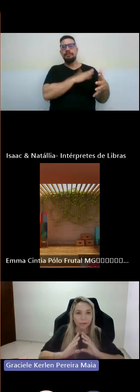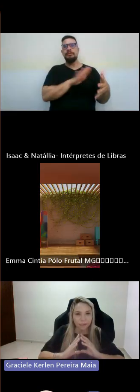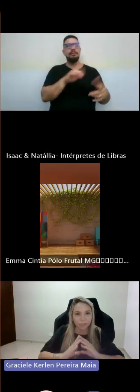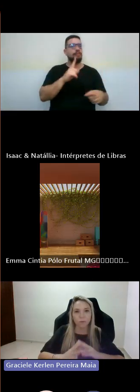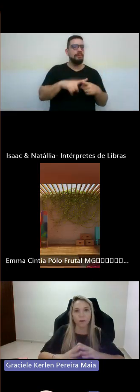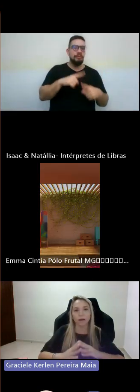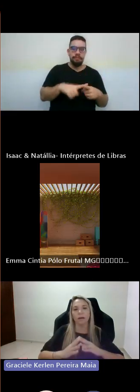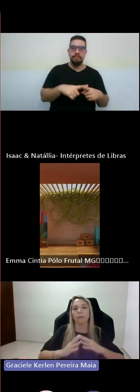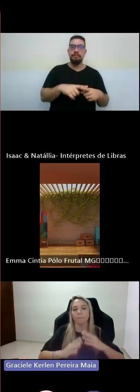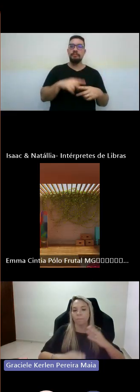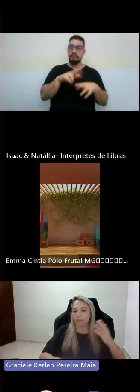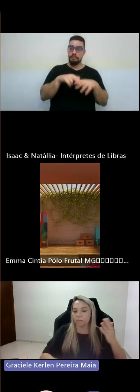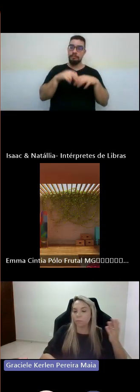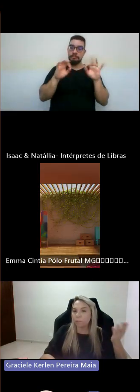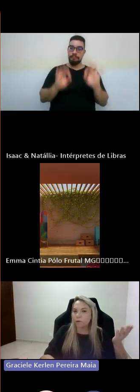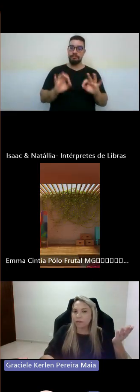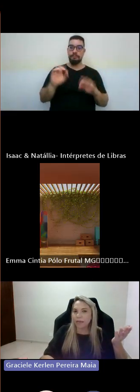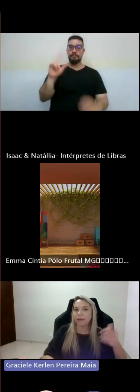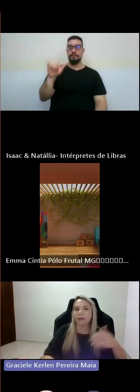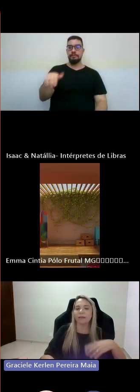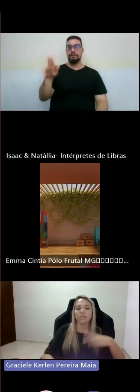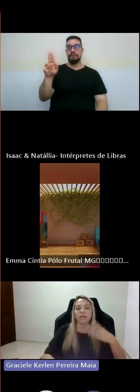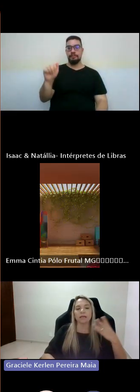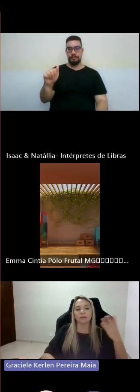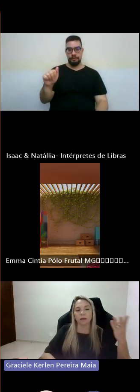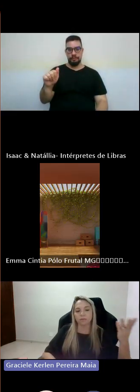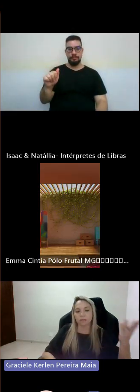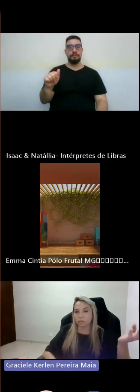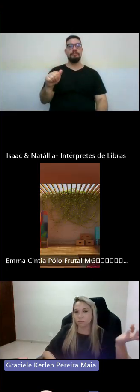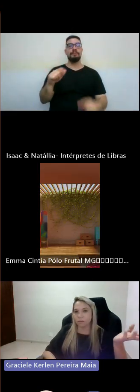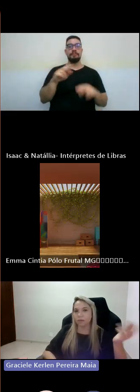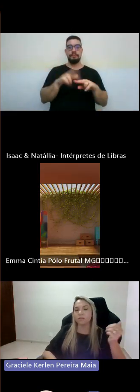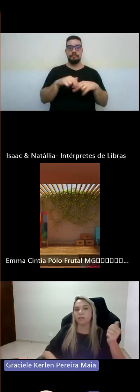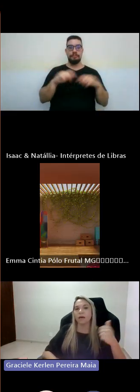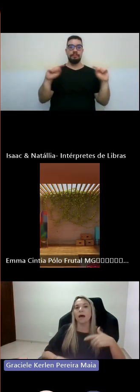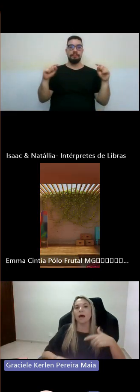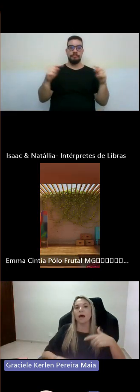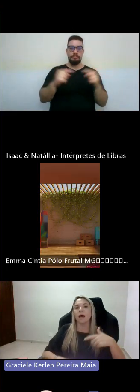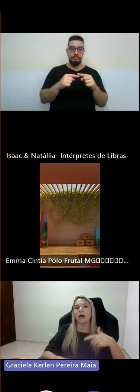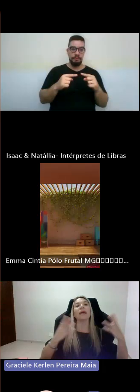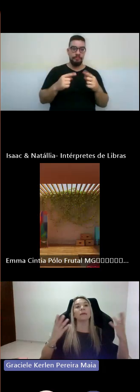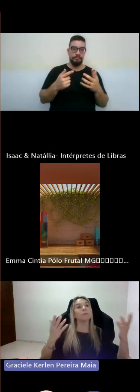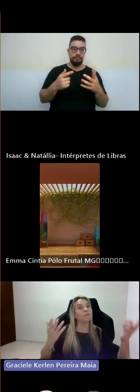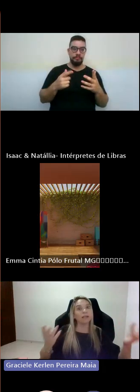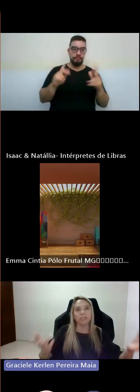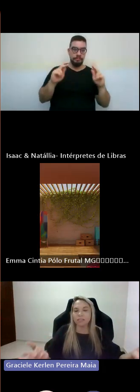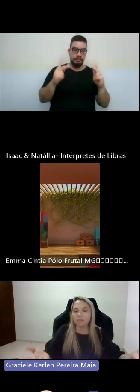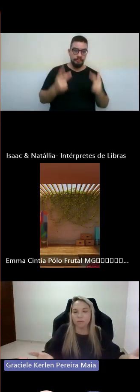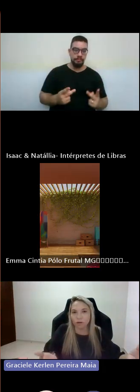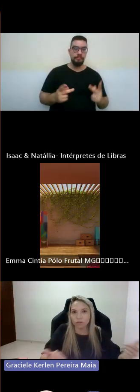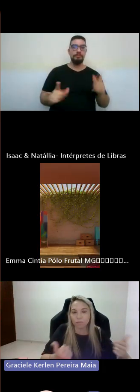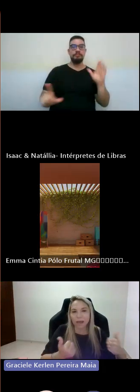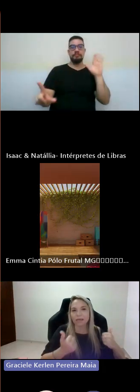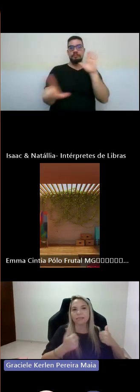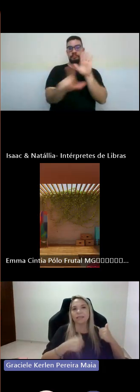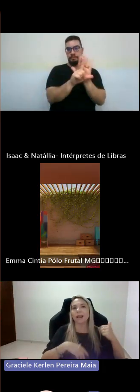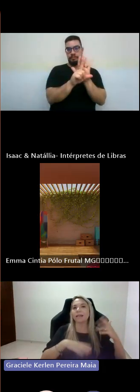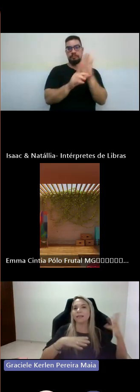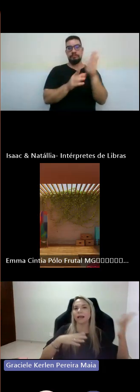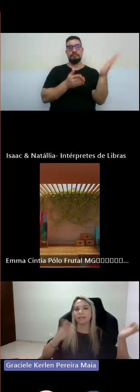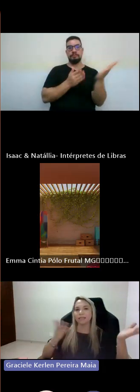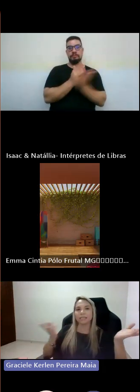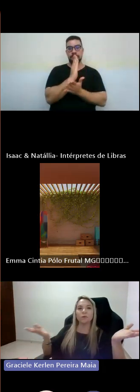Porque é língua, mesmo porque é dedicada aos seres humanos. É uma lei aprovadíssima no nosso país,